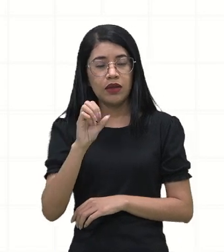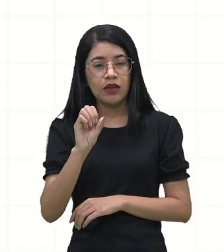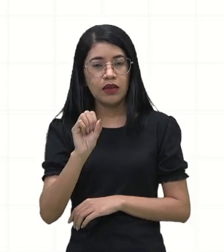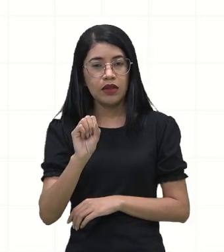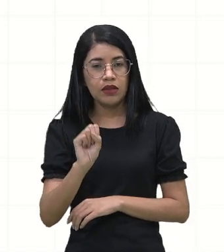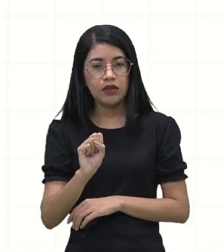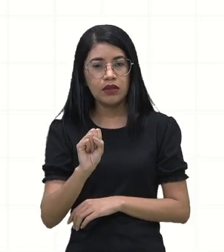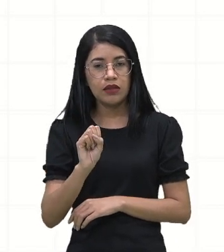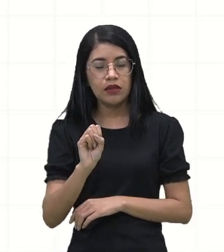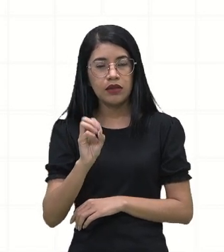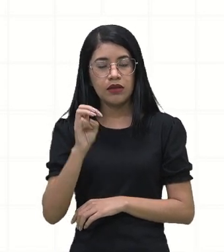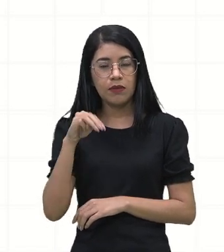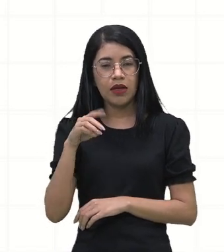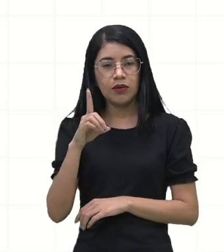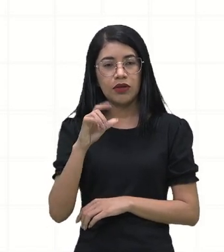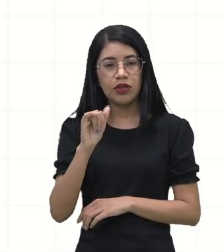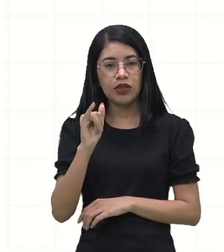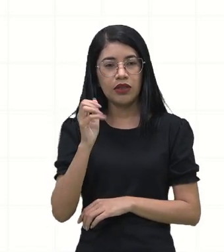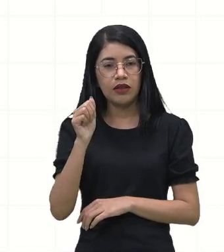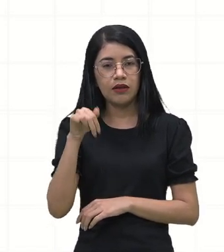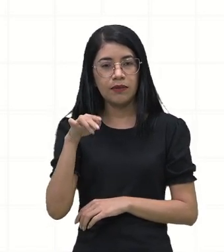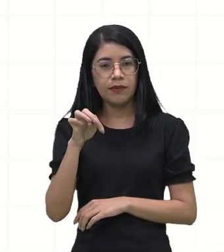ó, agora você tem que tomar cuidado.